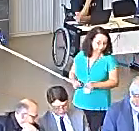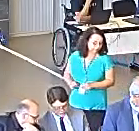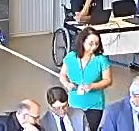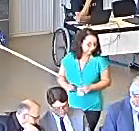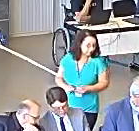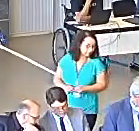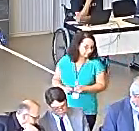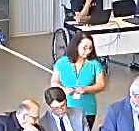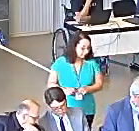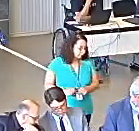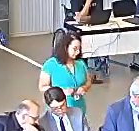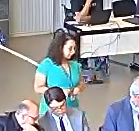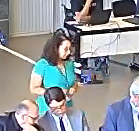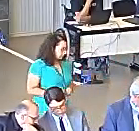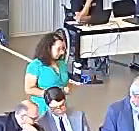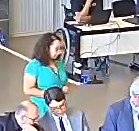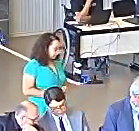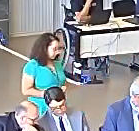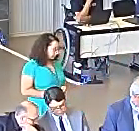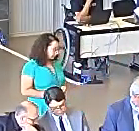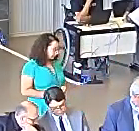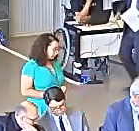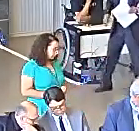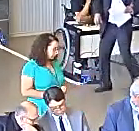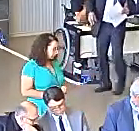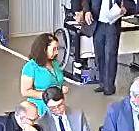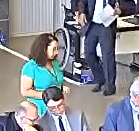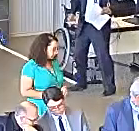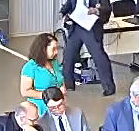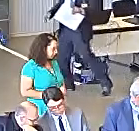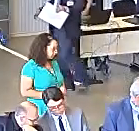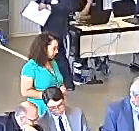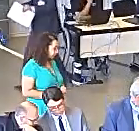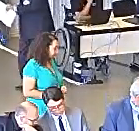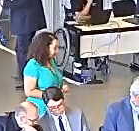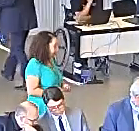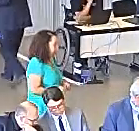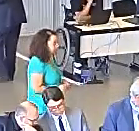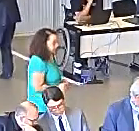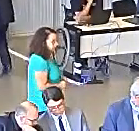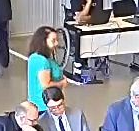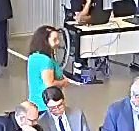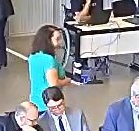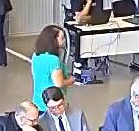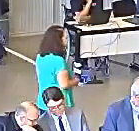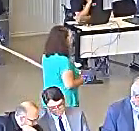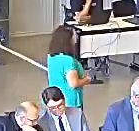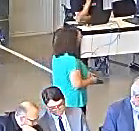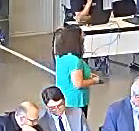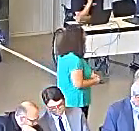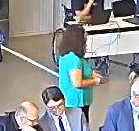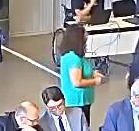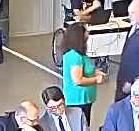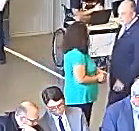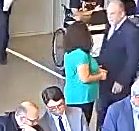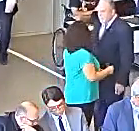é gerente de fiscalização de transporte e trânsito Departamento de Estradas edificações Estrada de rodá estado de Minas Gerais